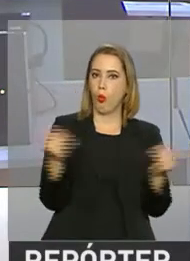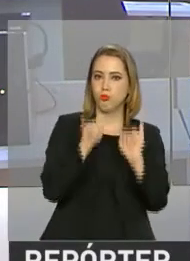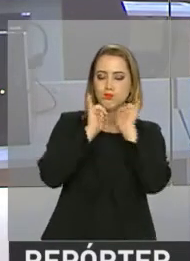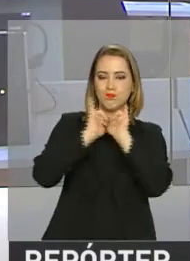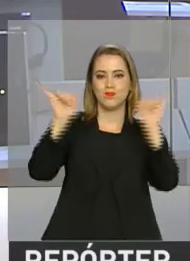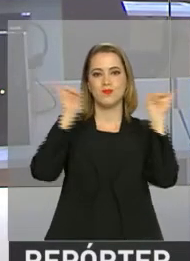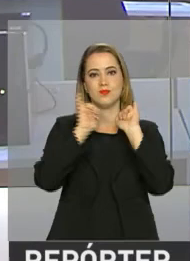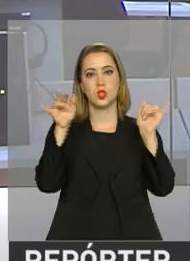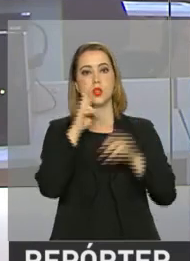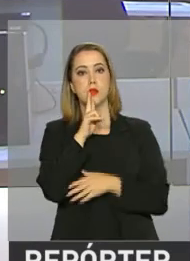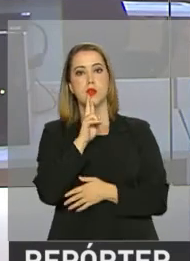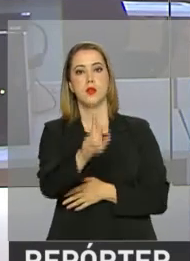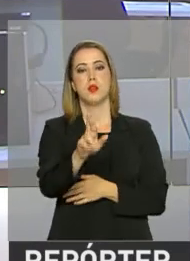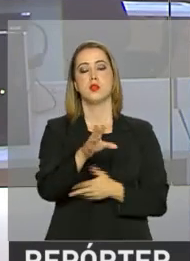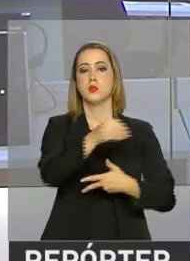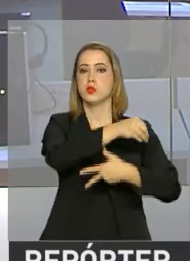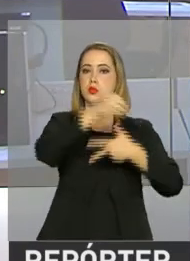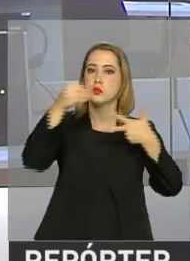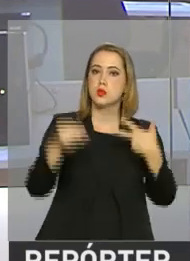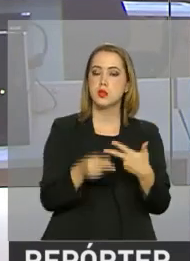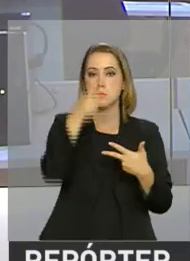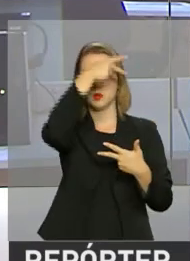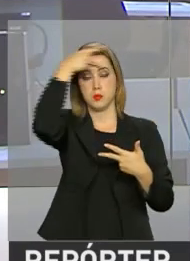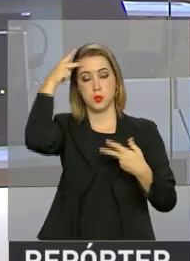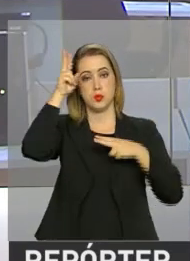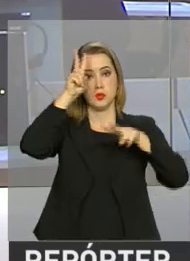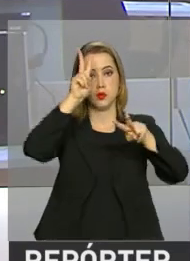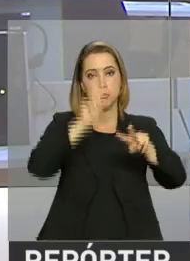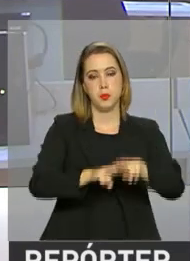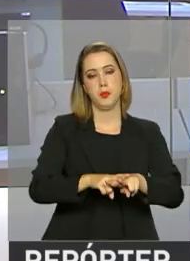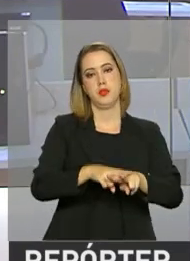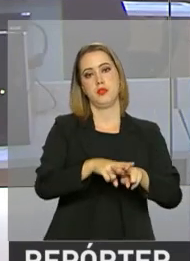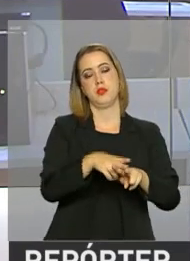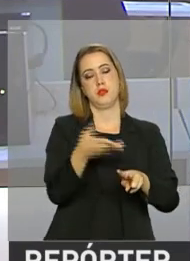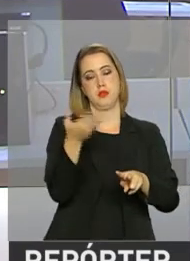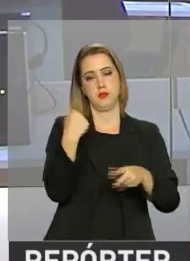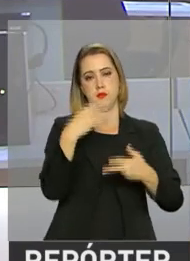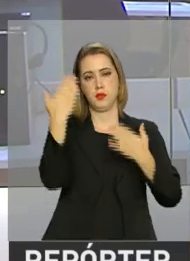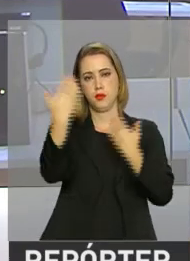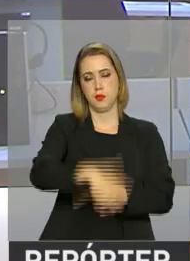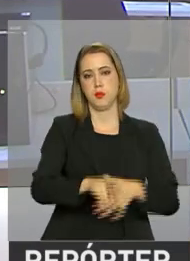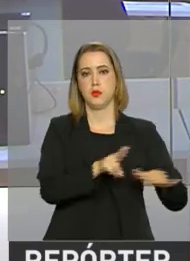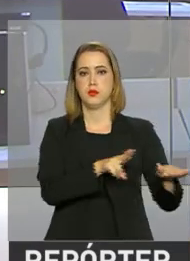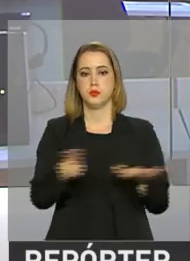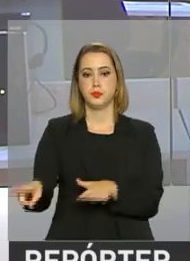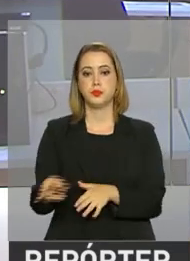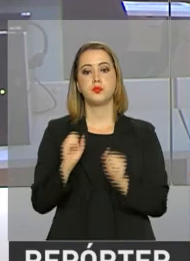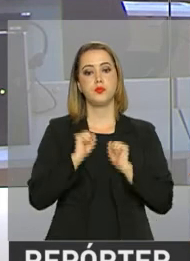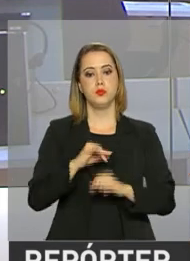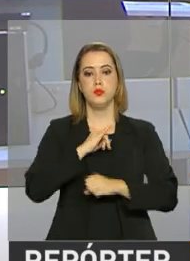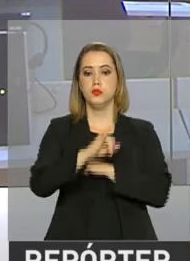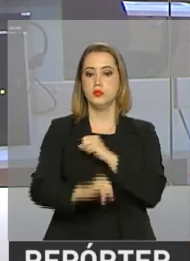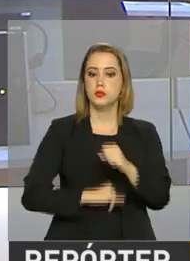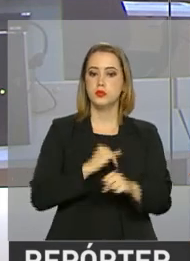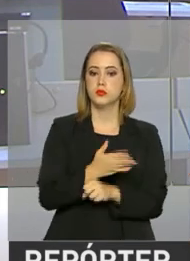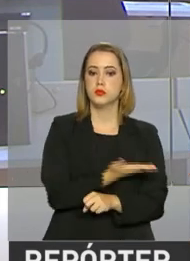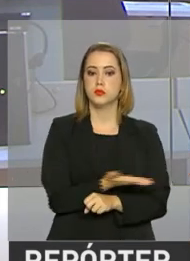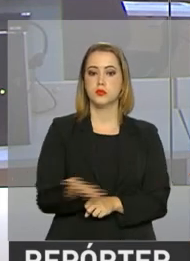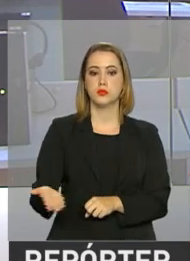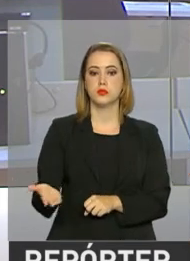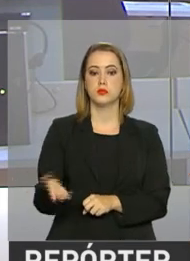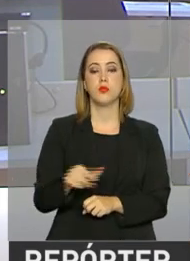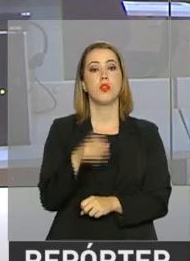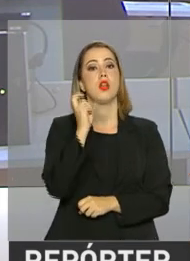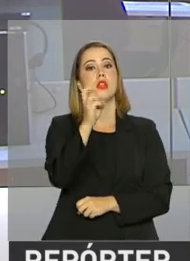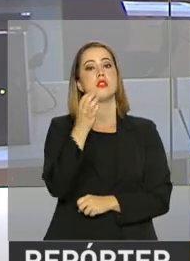do enem para os presos que fizeram as provas na semana passada o resultado está na página do inep na internet este ano o exame foi aplicado para cerca de